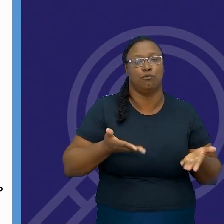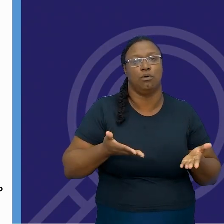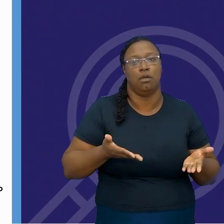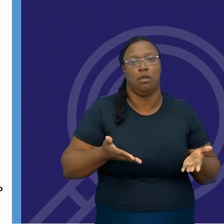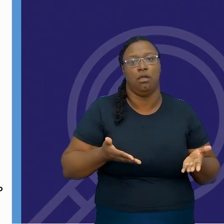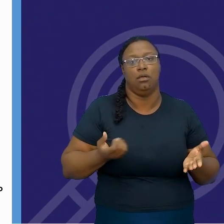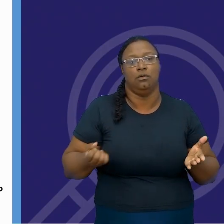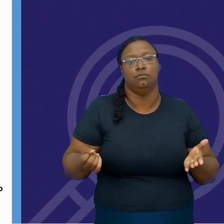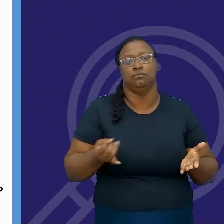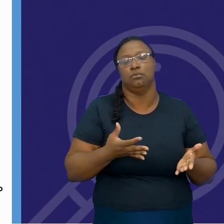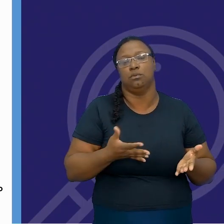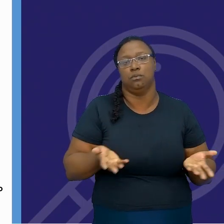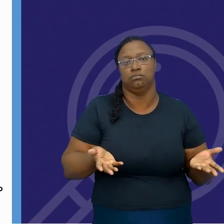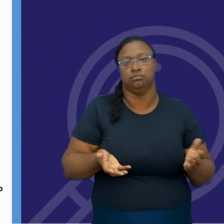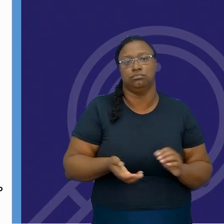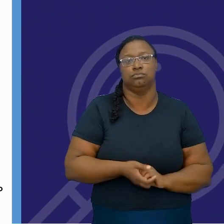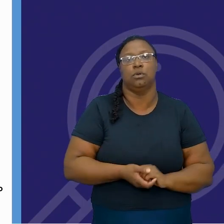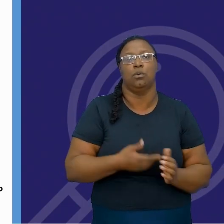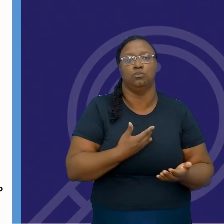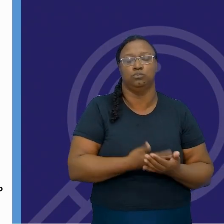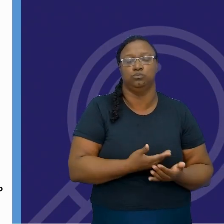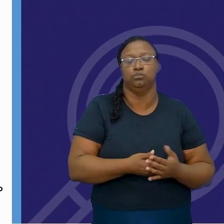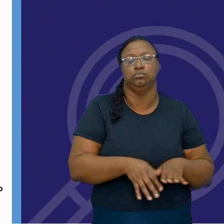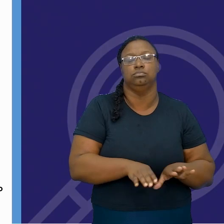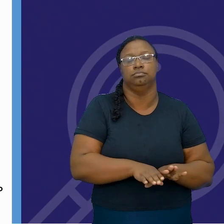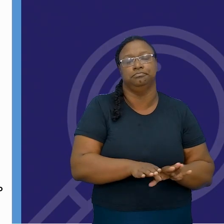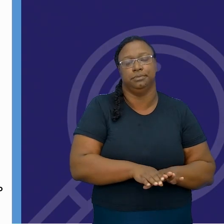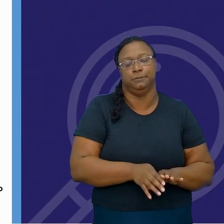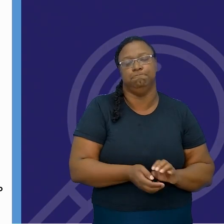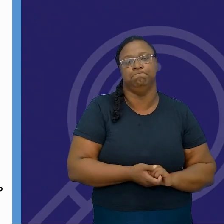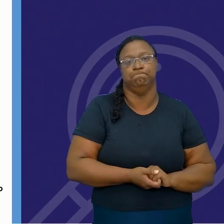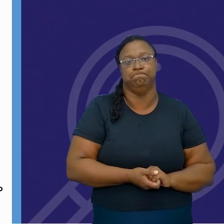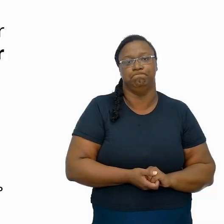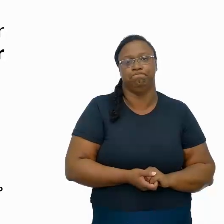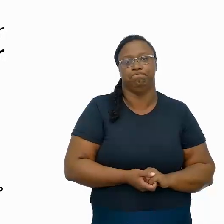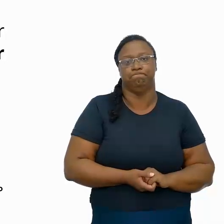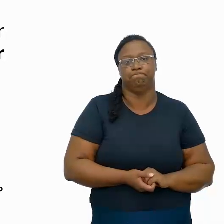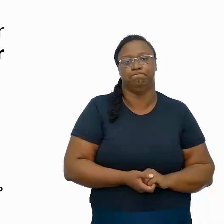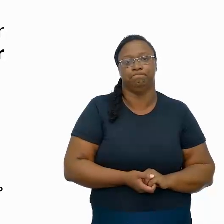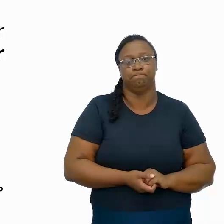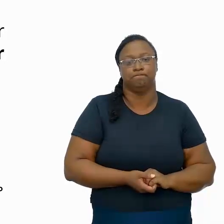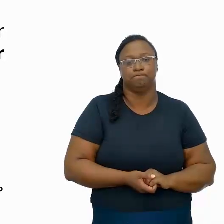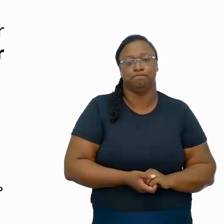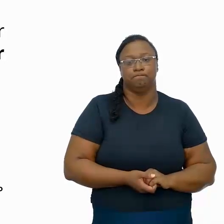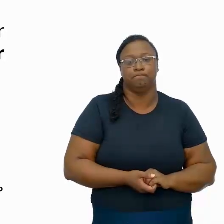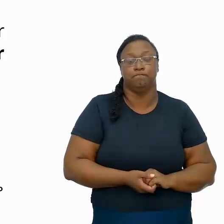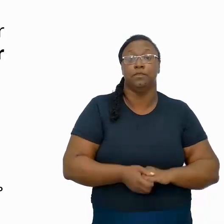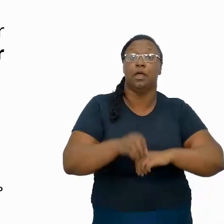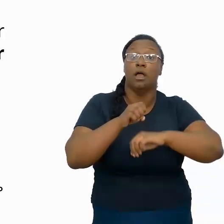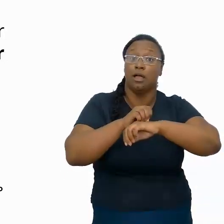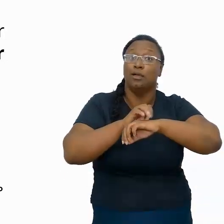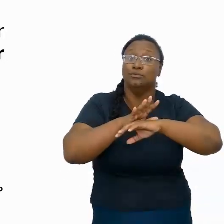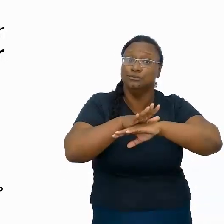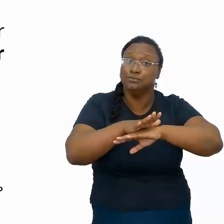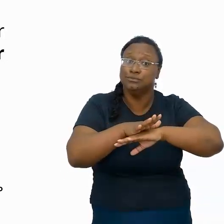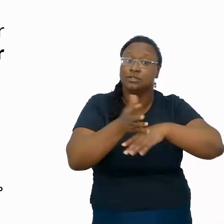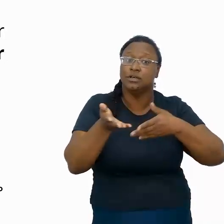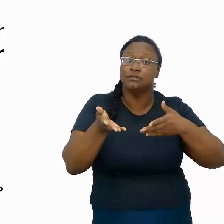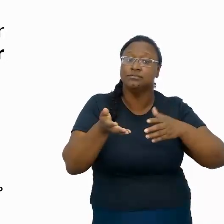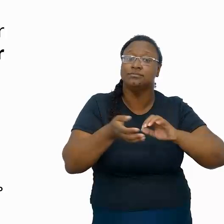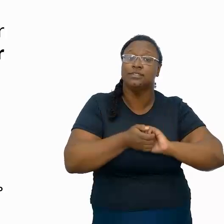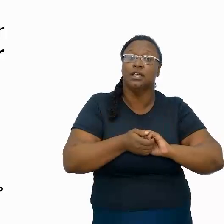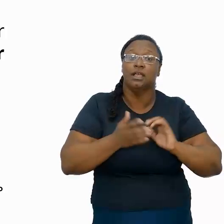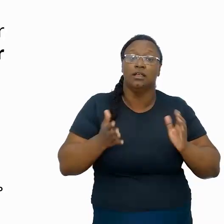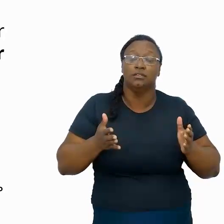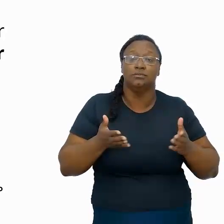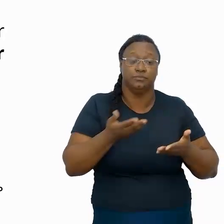uma nova intencionalidade a partir do conteúdo que está ali naquele caderno. Então, como sugestão aí de atividade